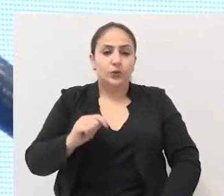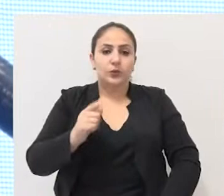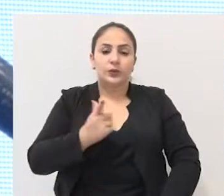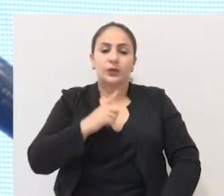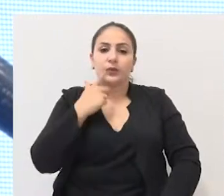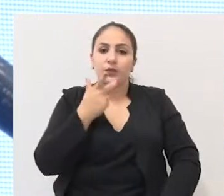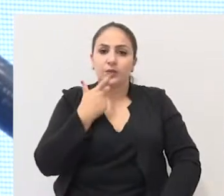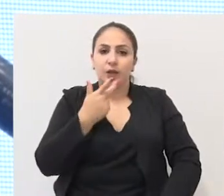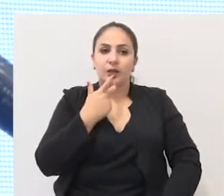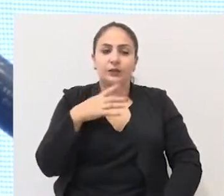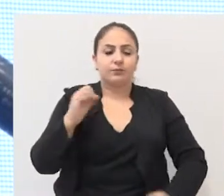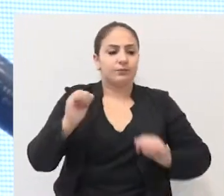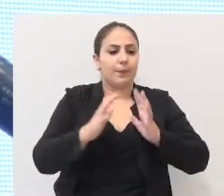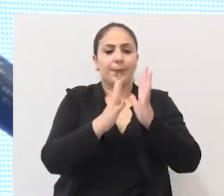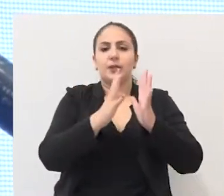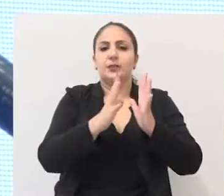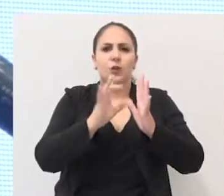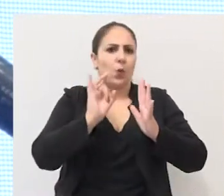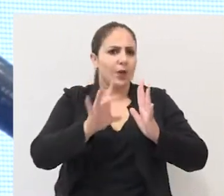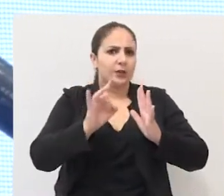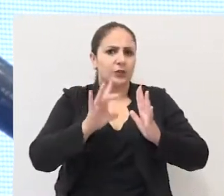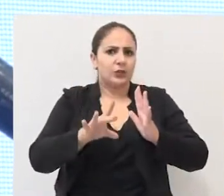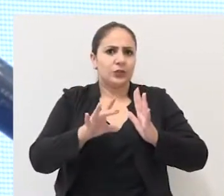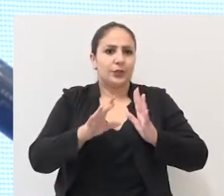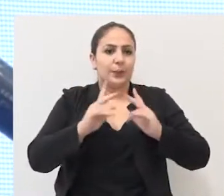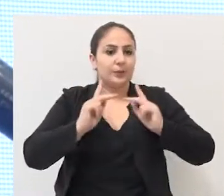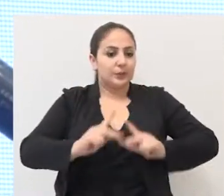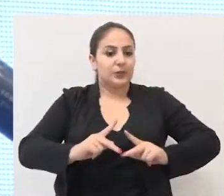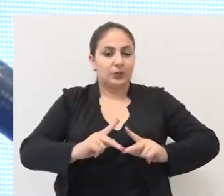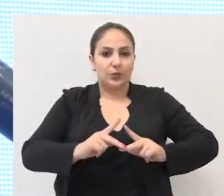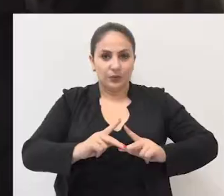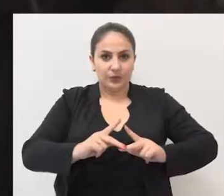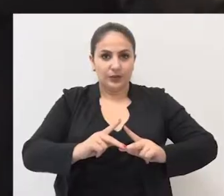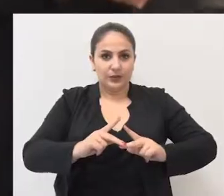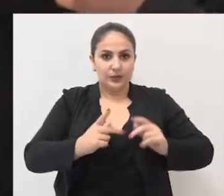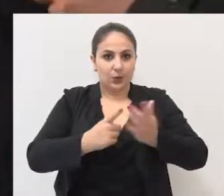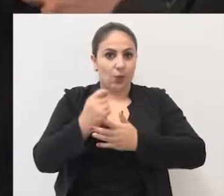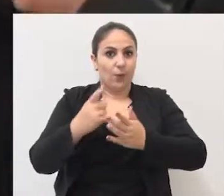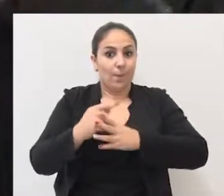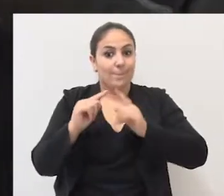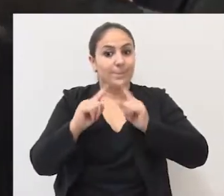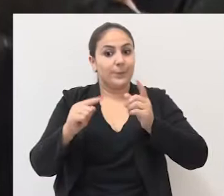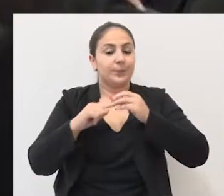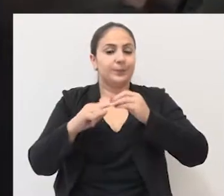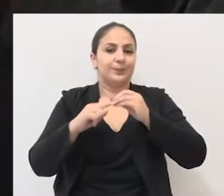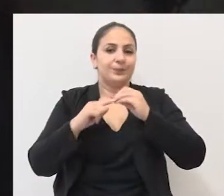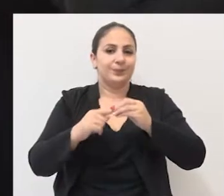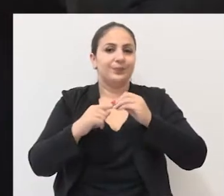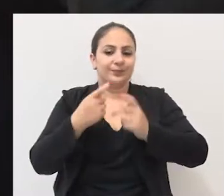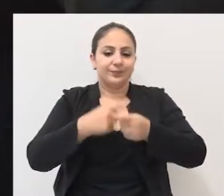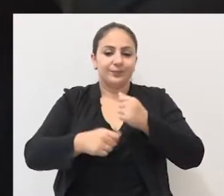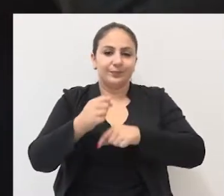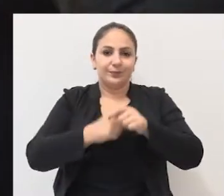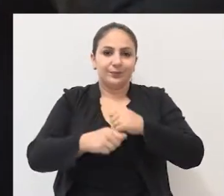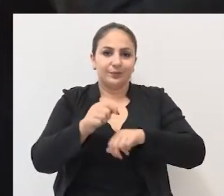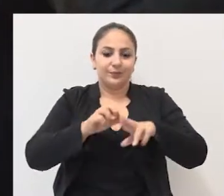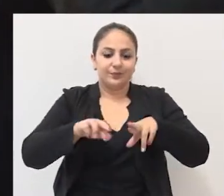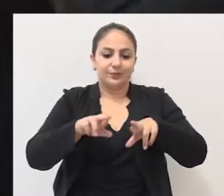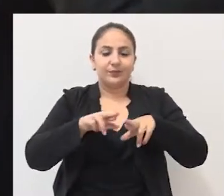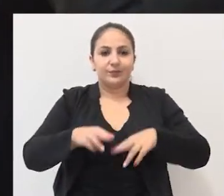unânimes em dizer que o impacto não será apenas para os consumidores, mas principalmente para a